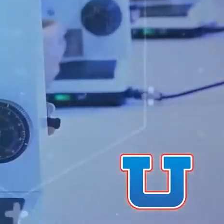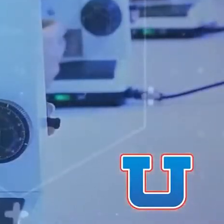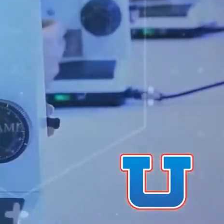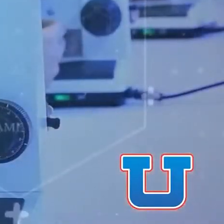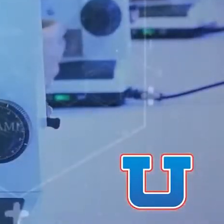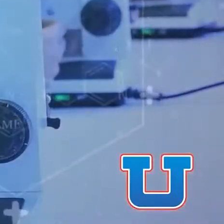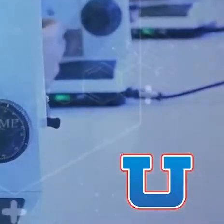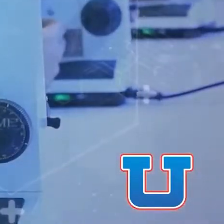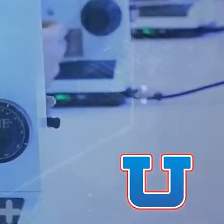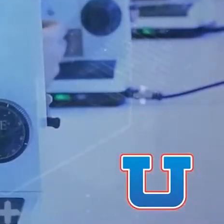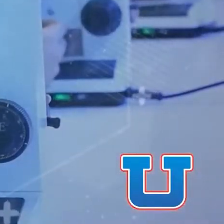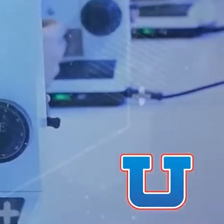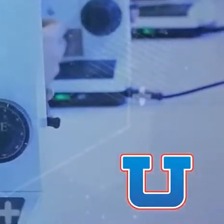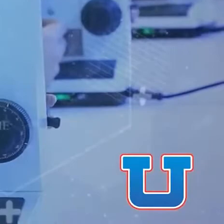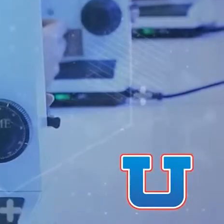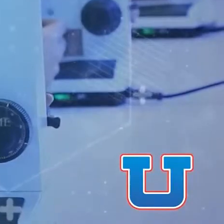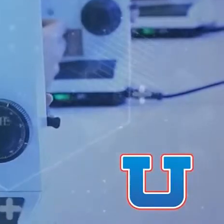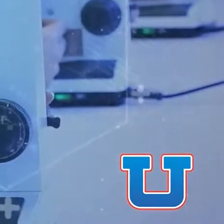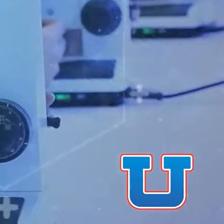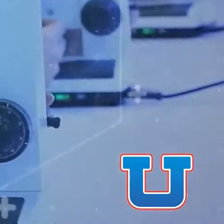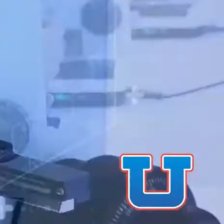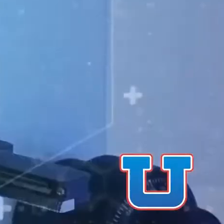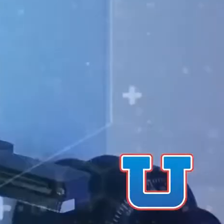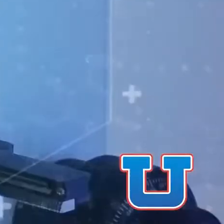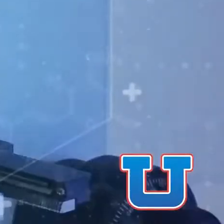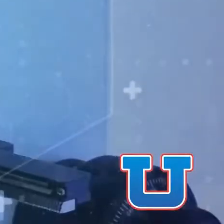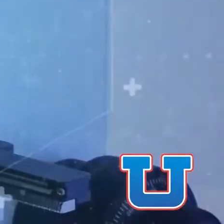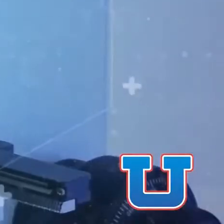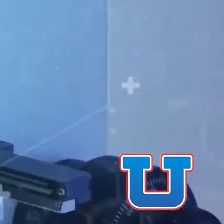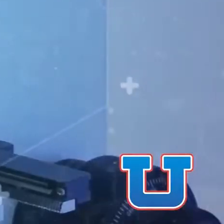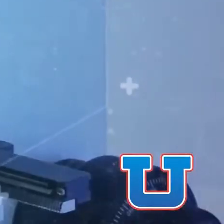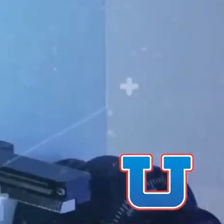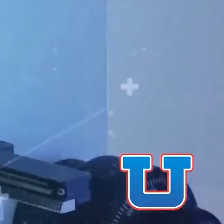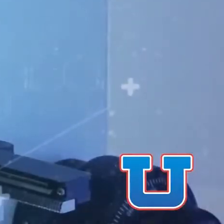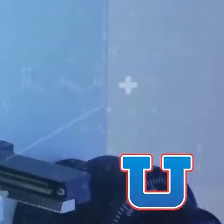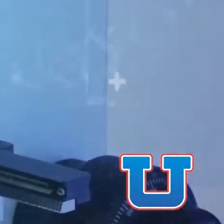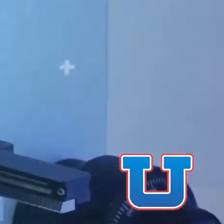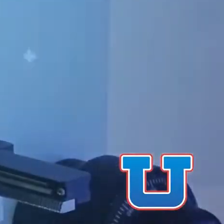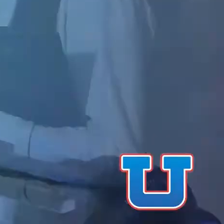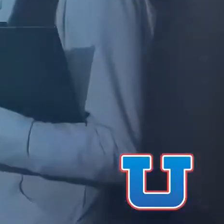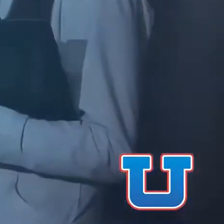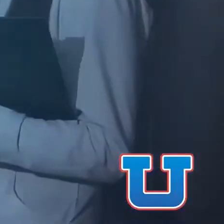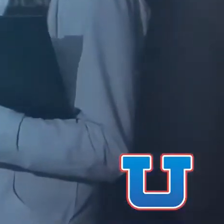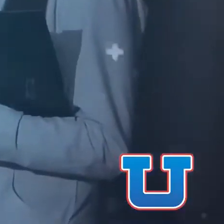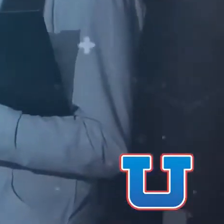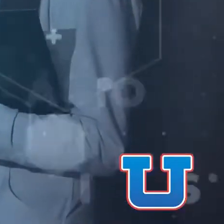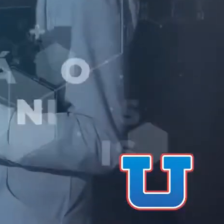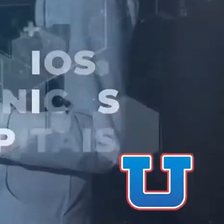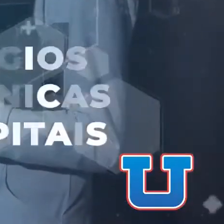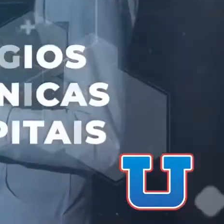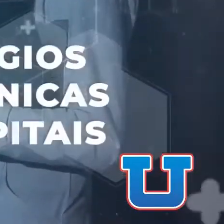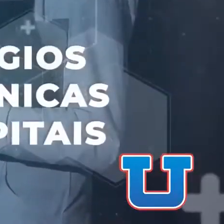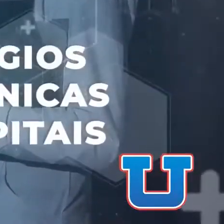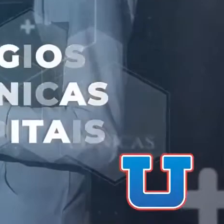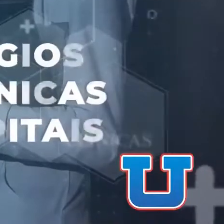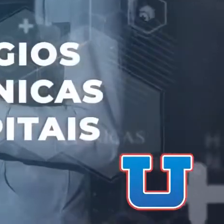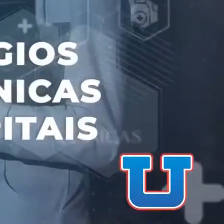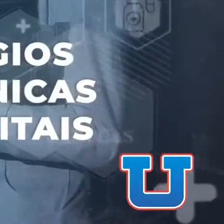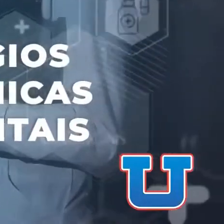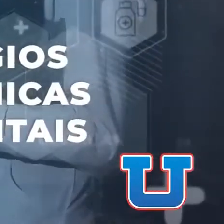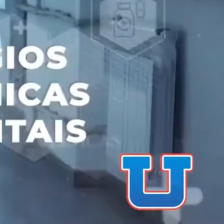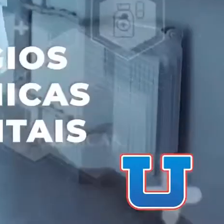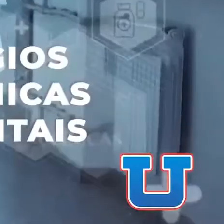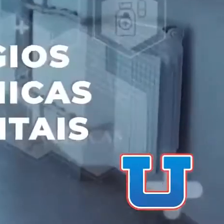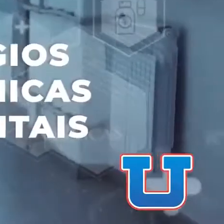excelente estrutura com laboratórios de ponta para você pôr em prática os conhecimentos adquiridos em sala de aula e estágios em clínicas e